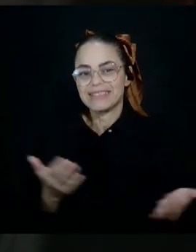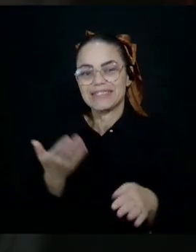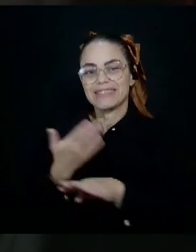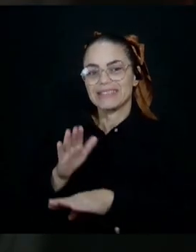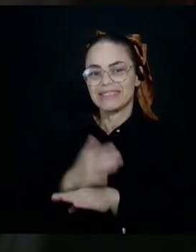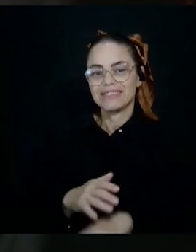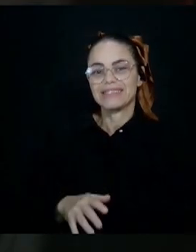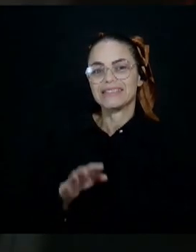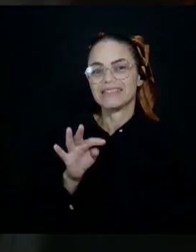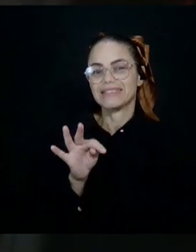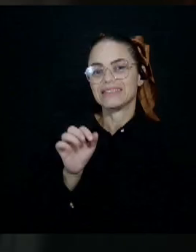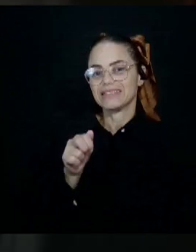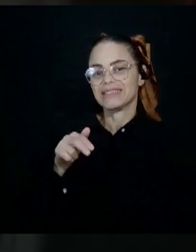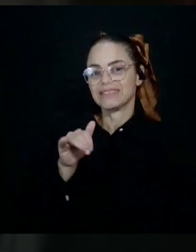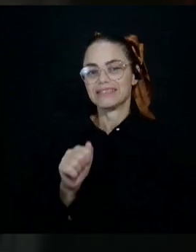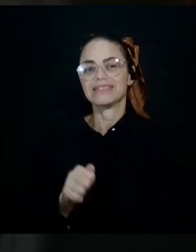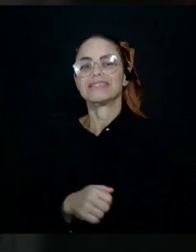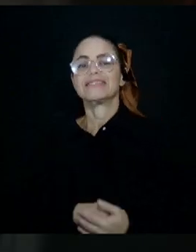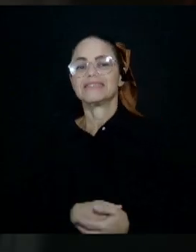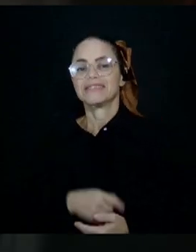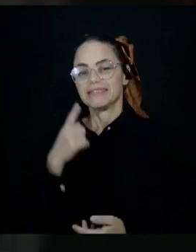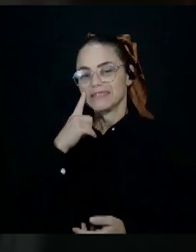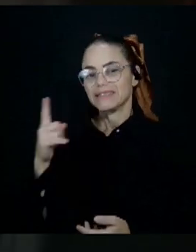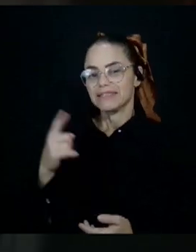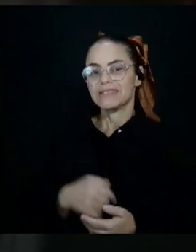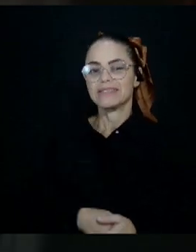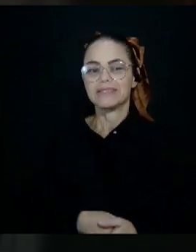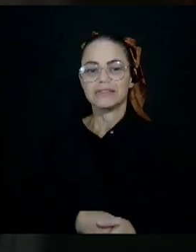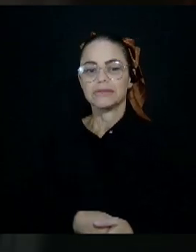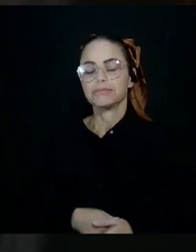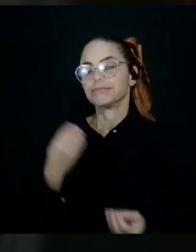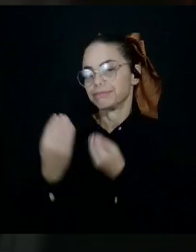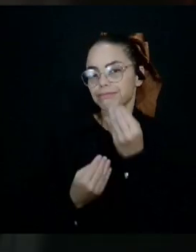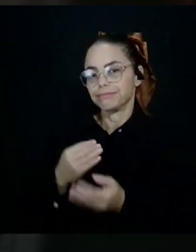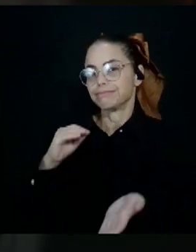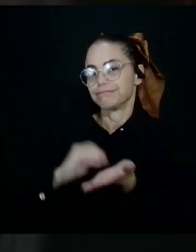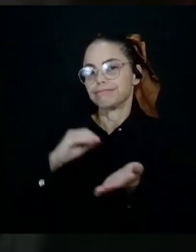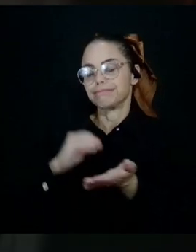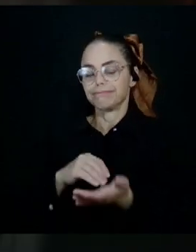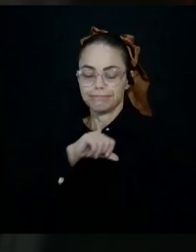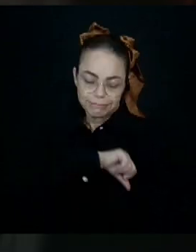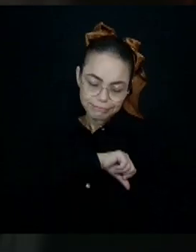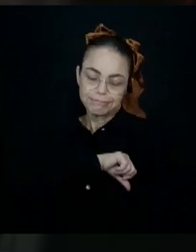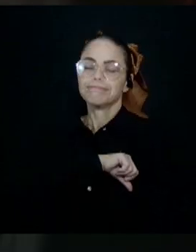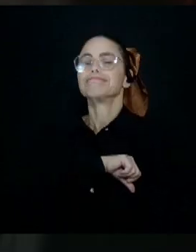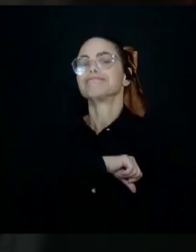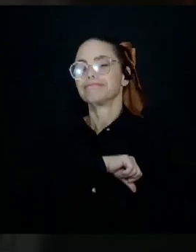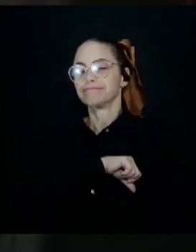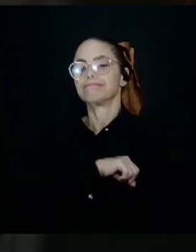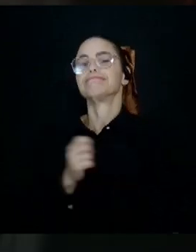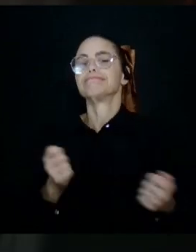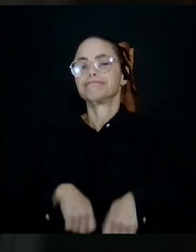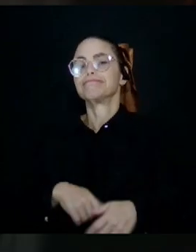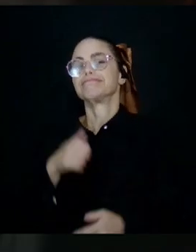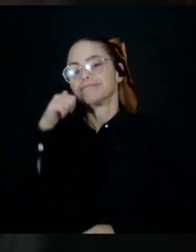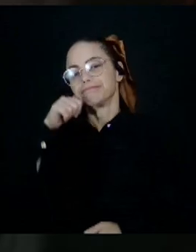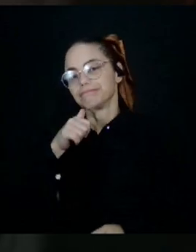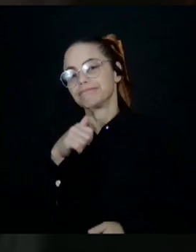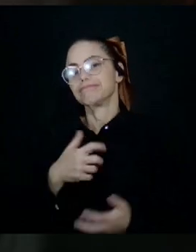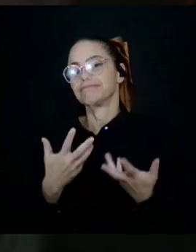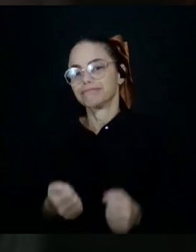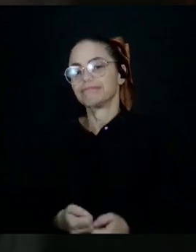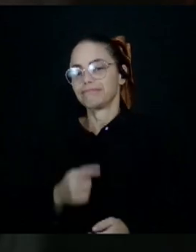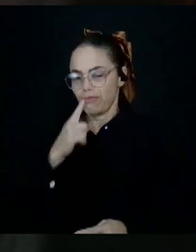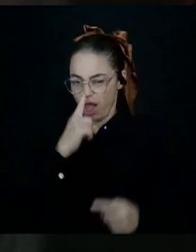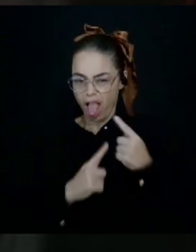Moreira do Taquaral. Vamos ver, ela diz assim, como a falta de autoestima pode fazer uma mulher aceitar críticas e